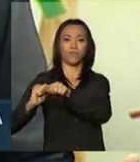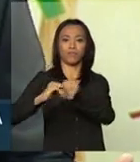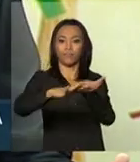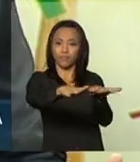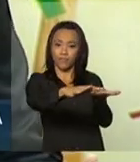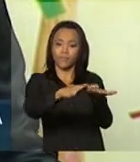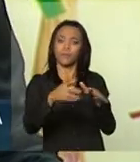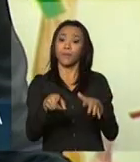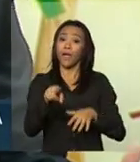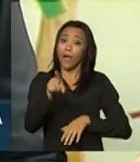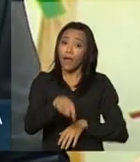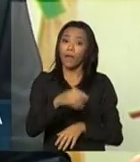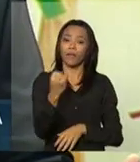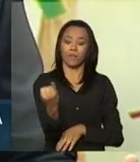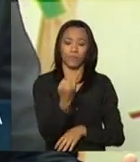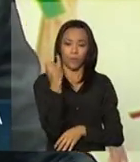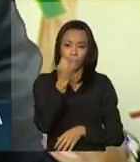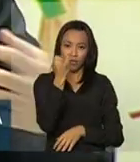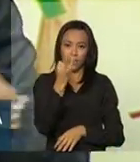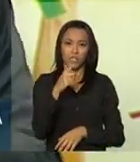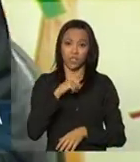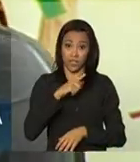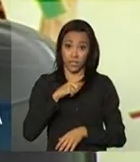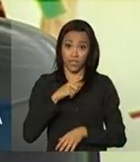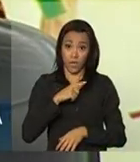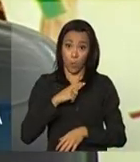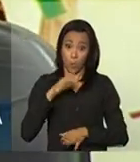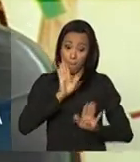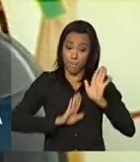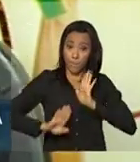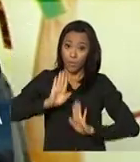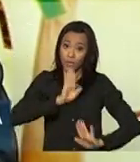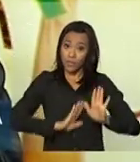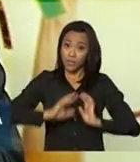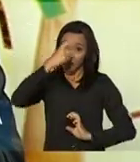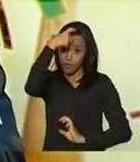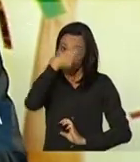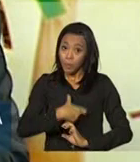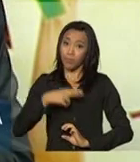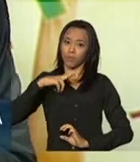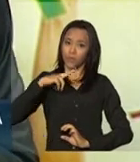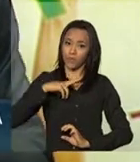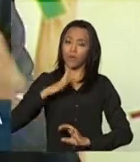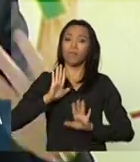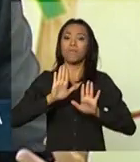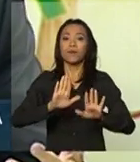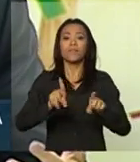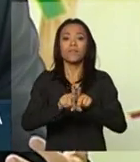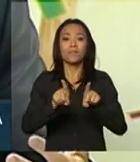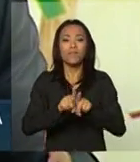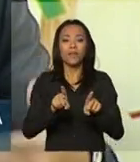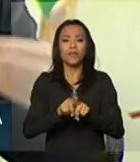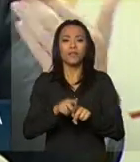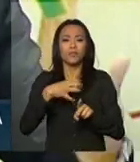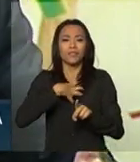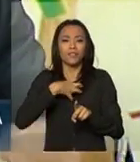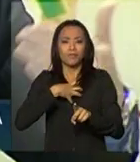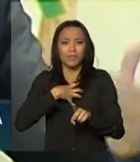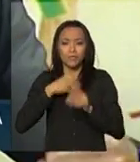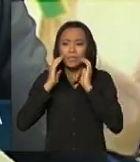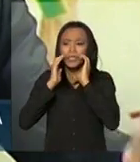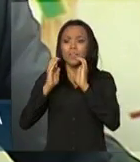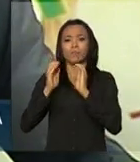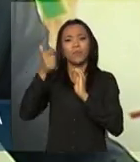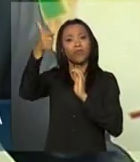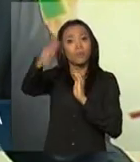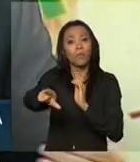fundamental compreender esse aspecto, que há uma dimensão de proteção pessoal, mas há um gesto solidário de interrupção da cadeia